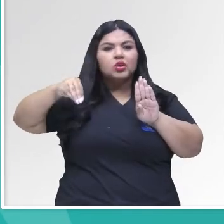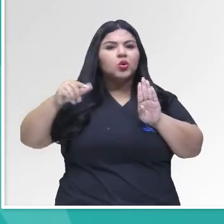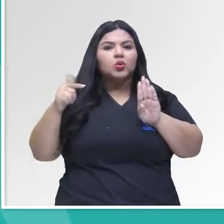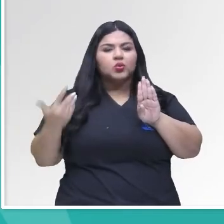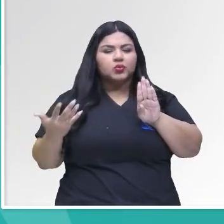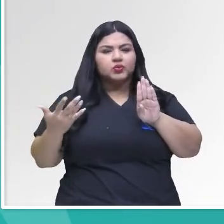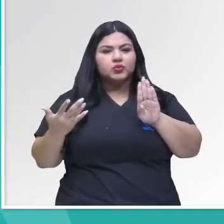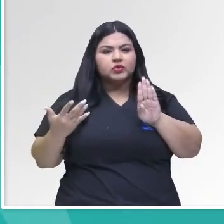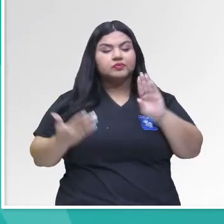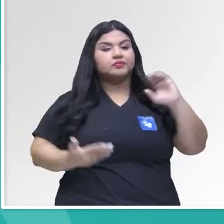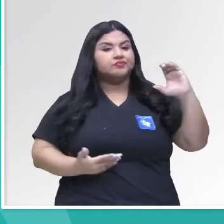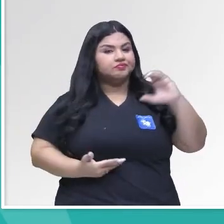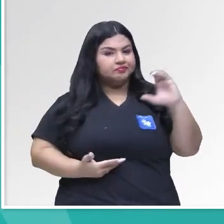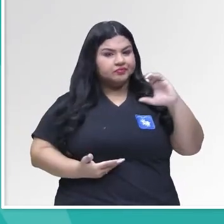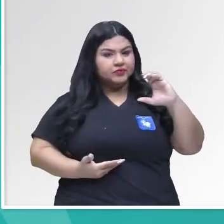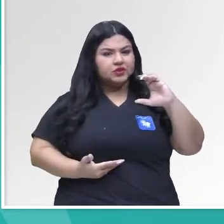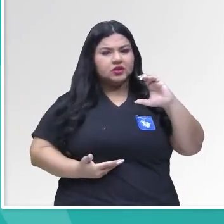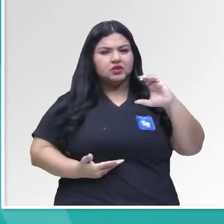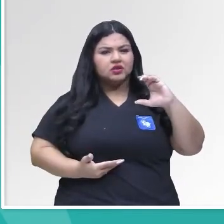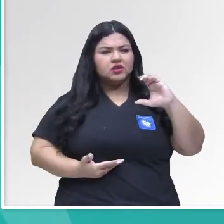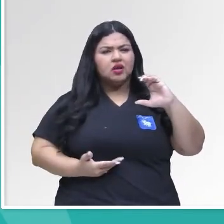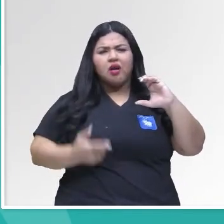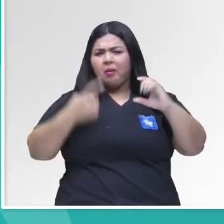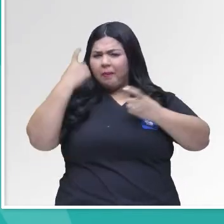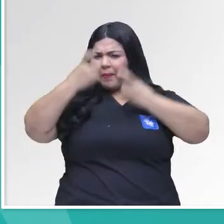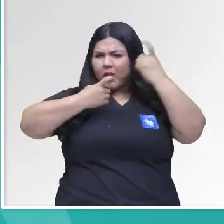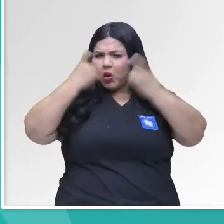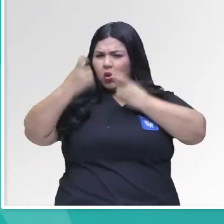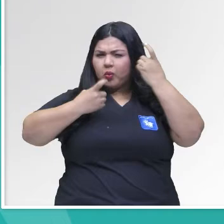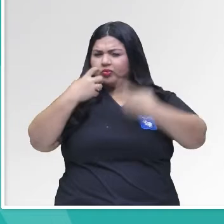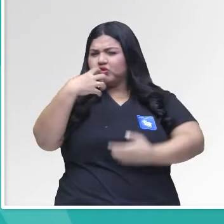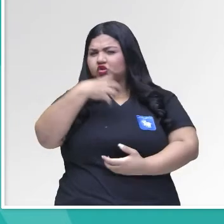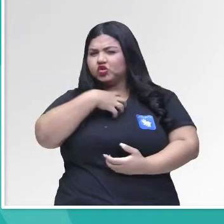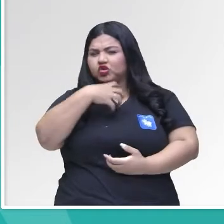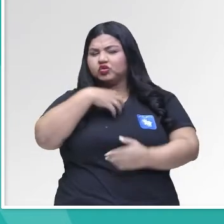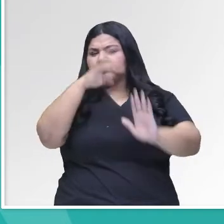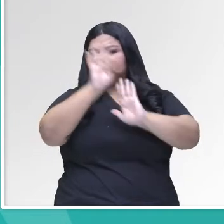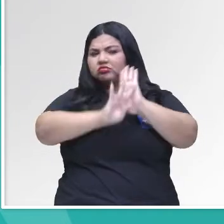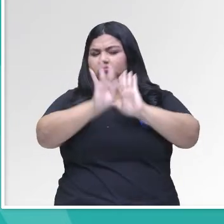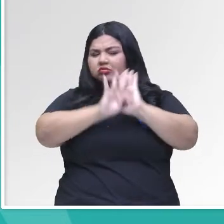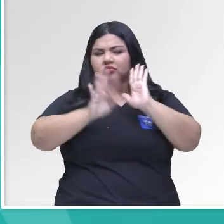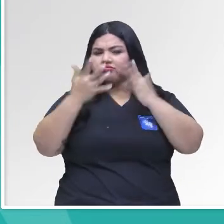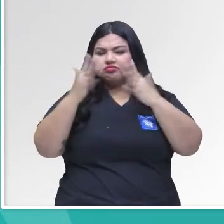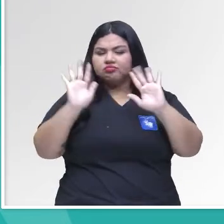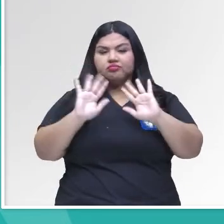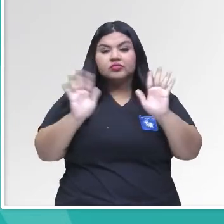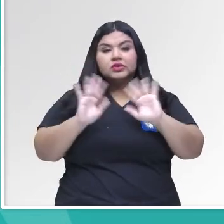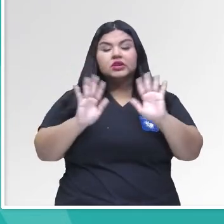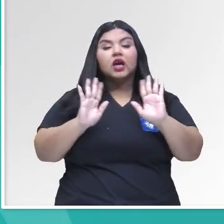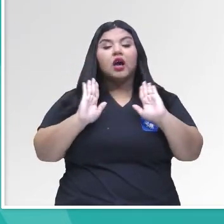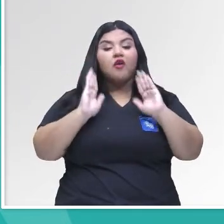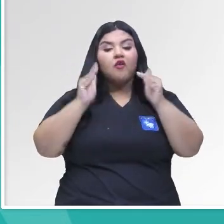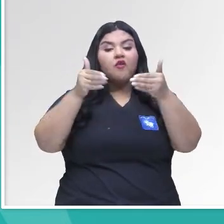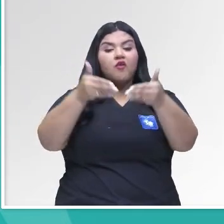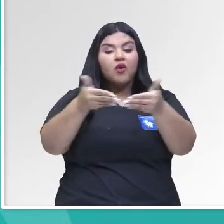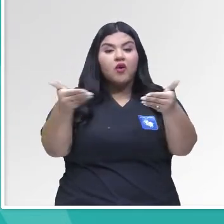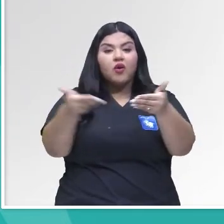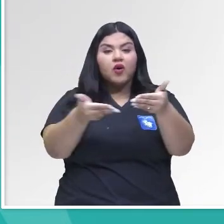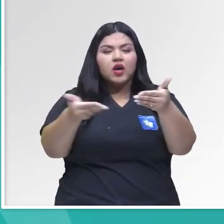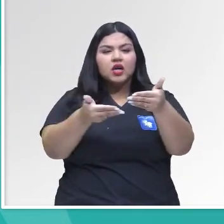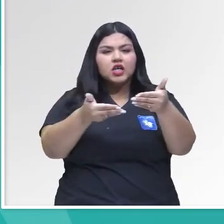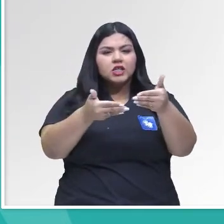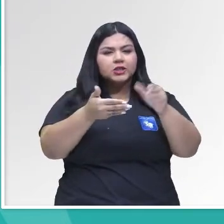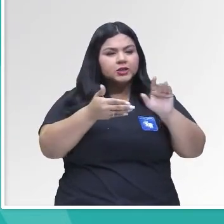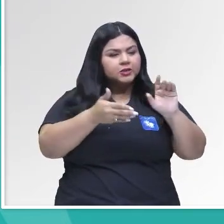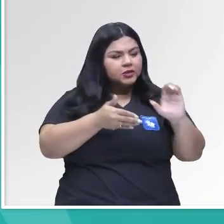A letra C. Não te preocupa com o sentido do texto agora. Não te preocupa. Te preocupa em encaixar